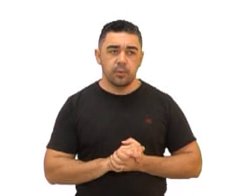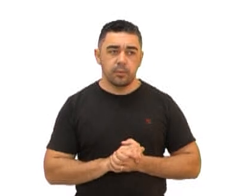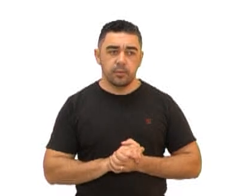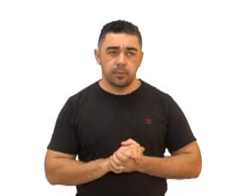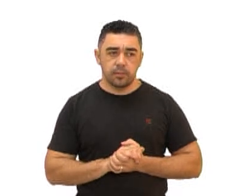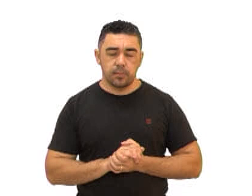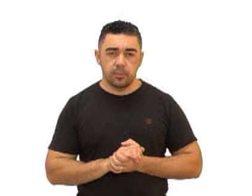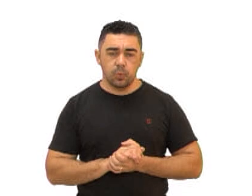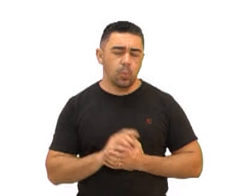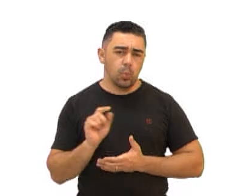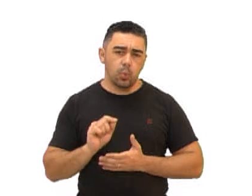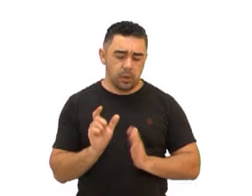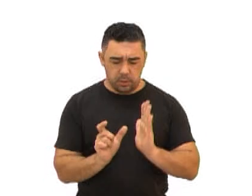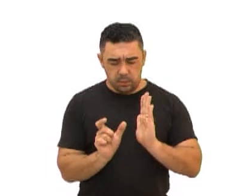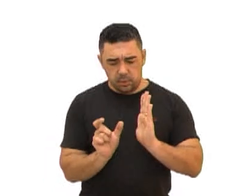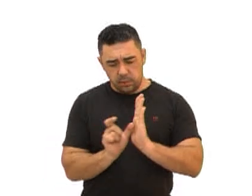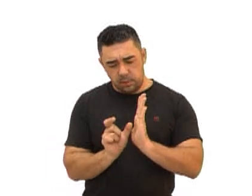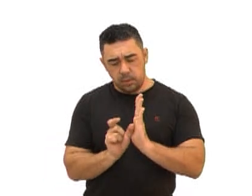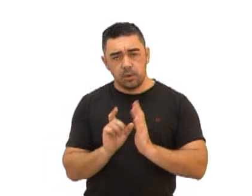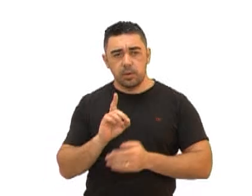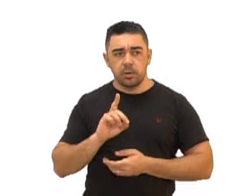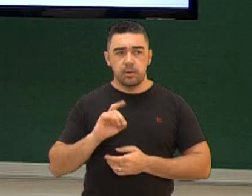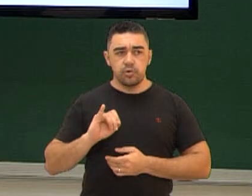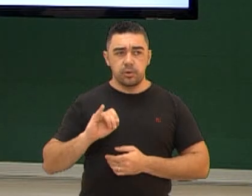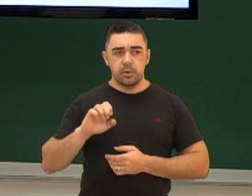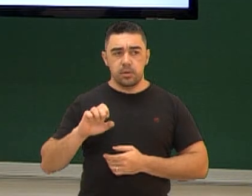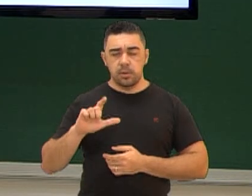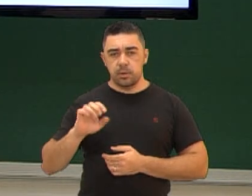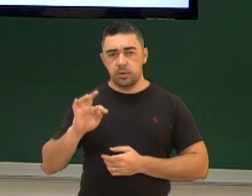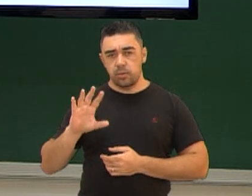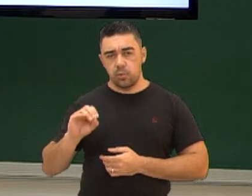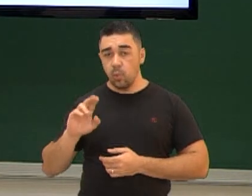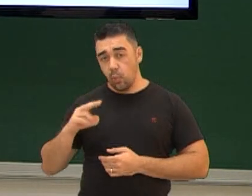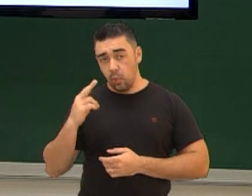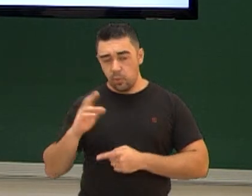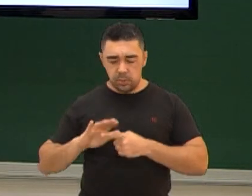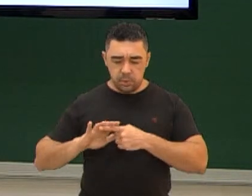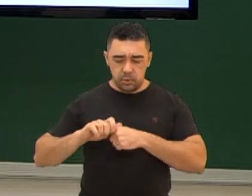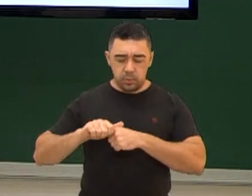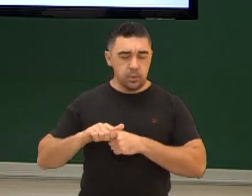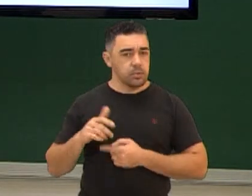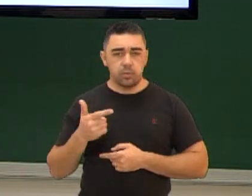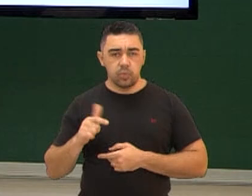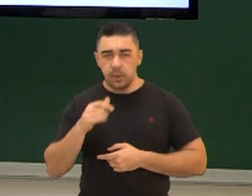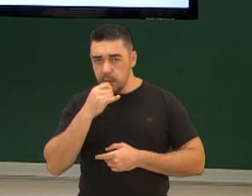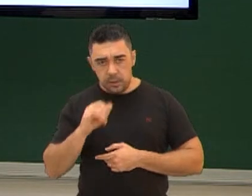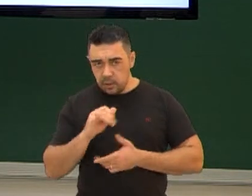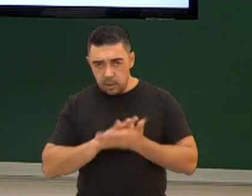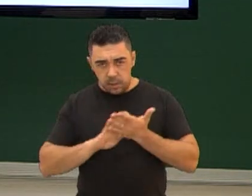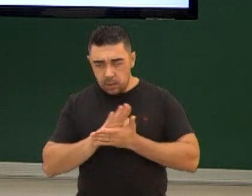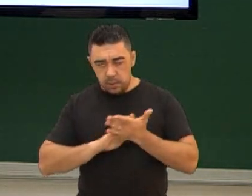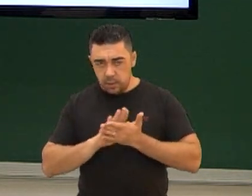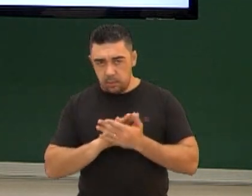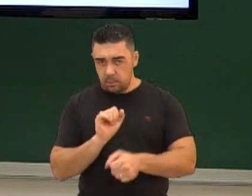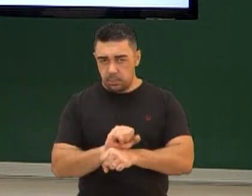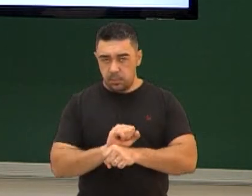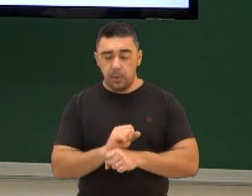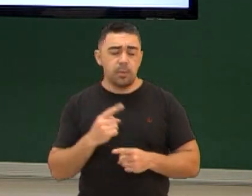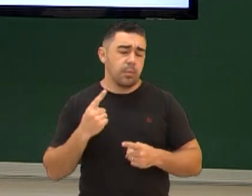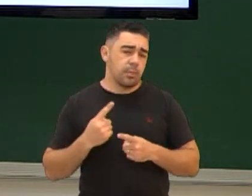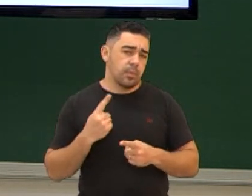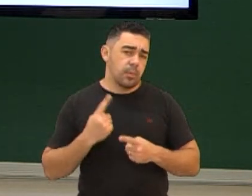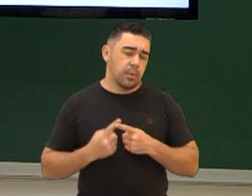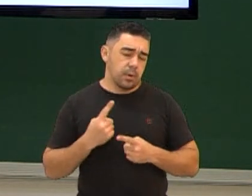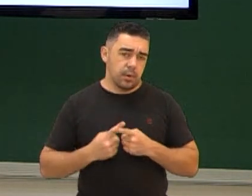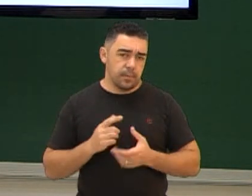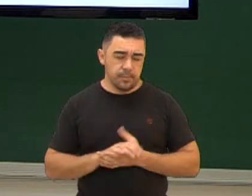O meio dielétrico. O meio dielétrico, ou isolante, né, ele não conduz corrente elétrica. Por quê?